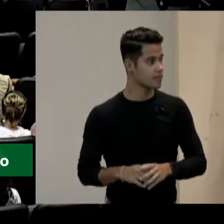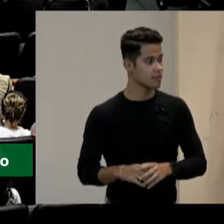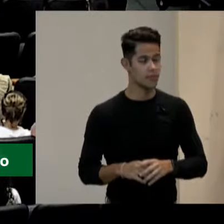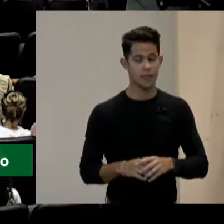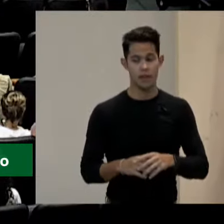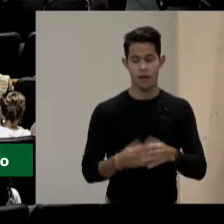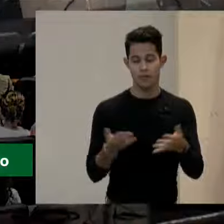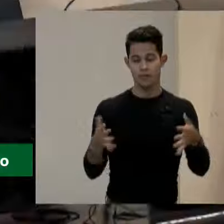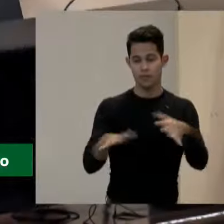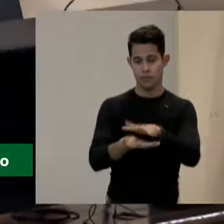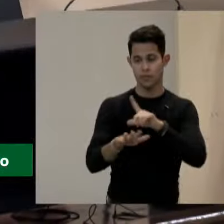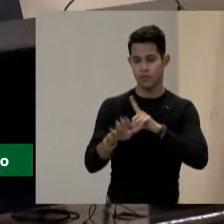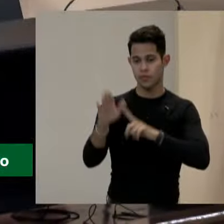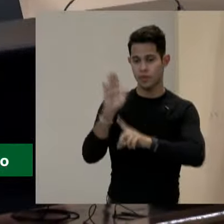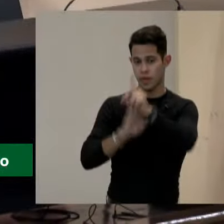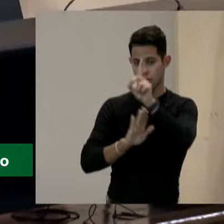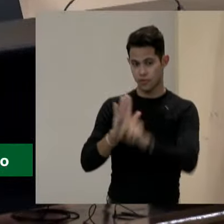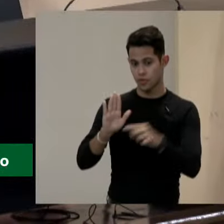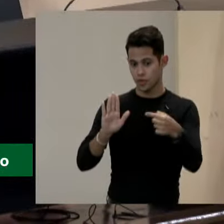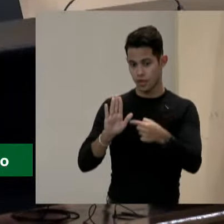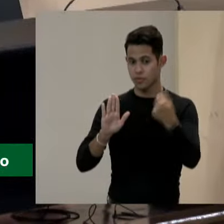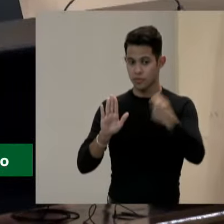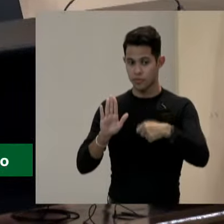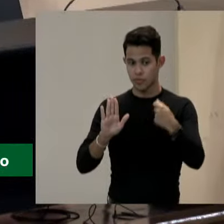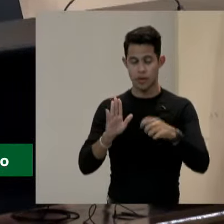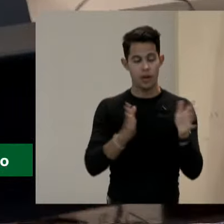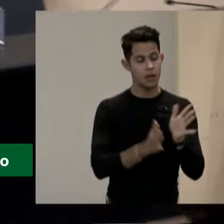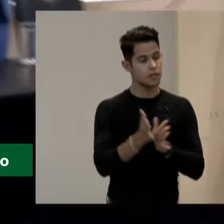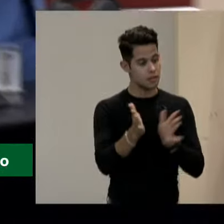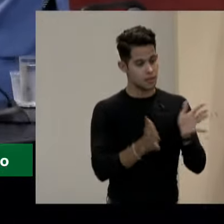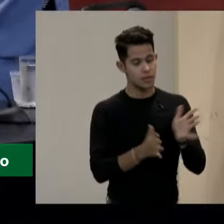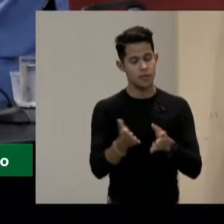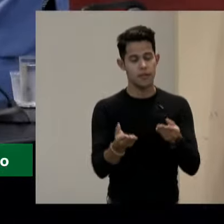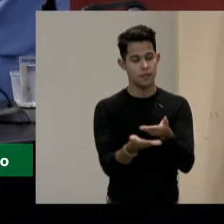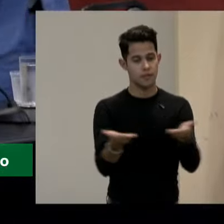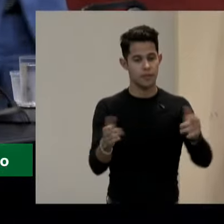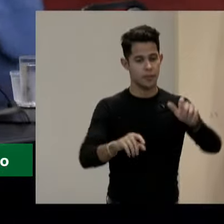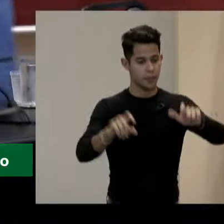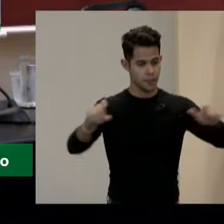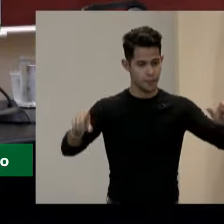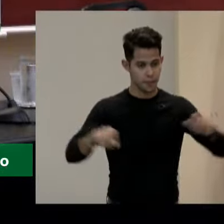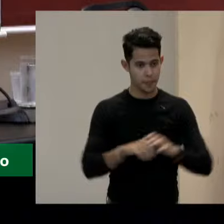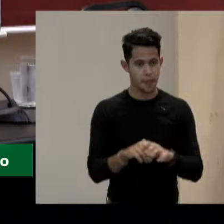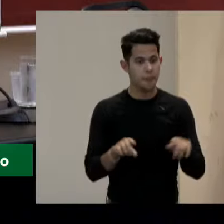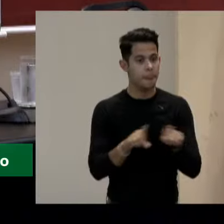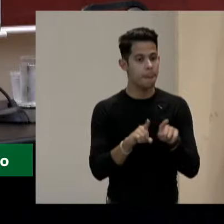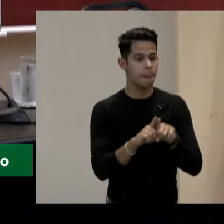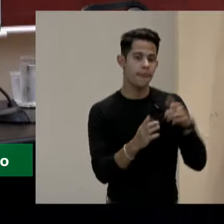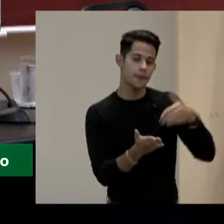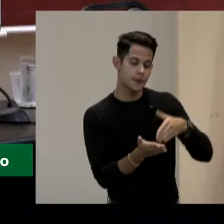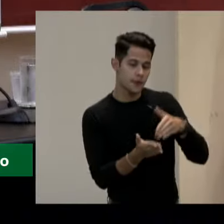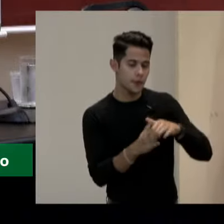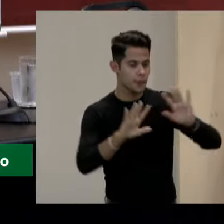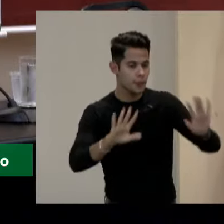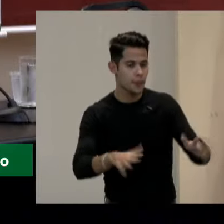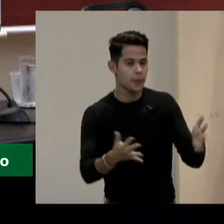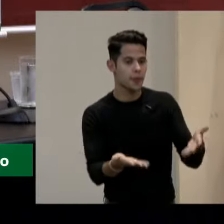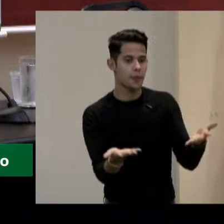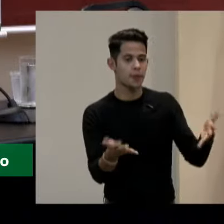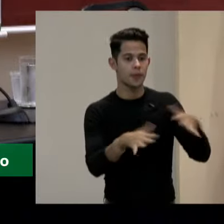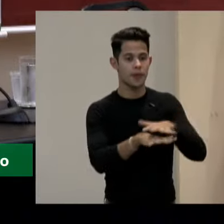direito, mas esse direito precisa estar acessível. A dificuldade de promoção da inclusão